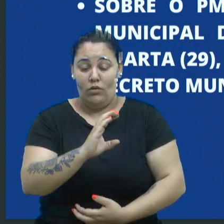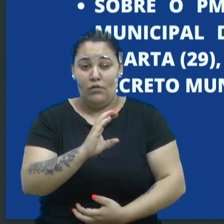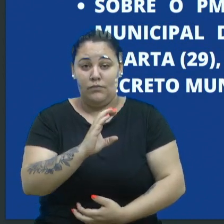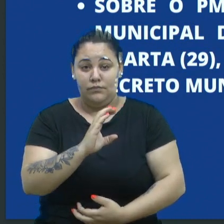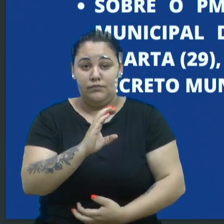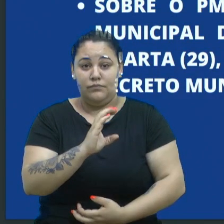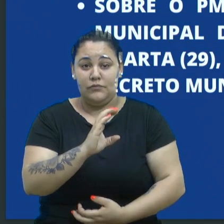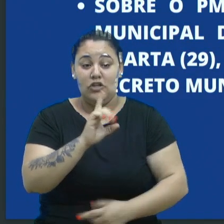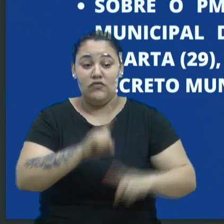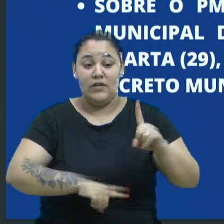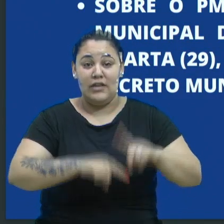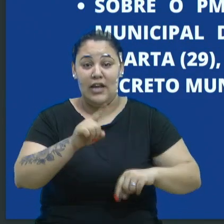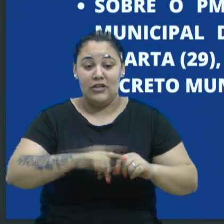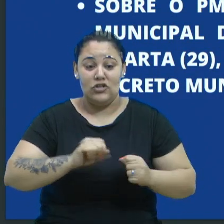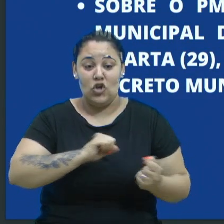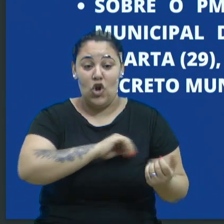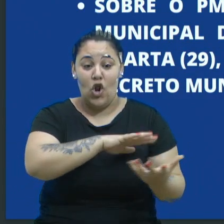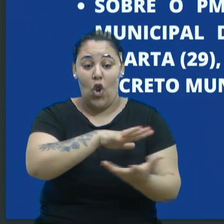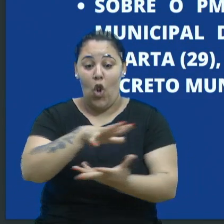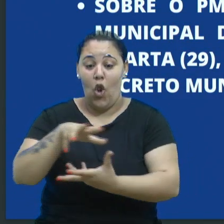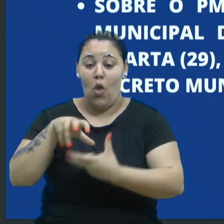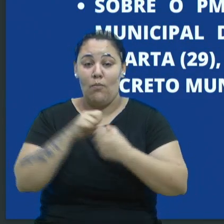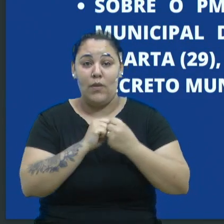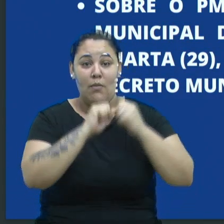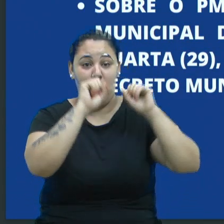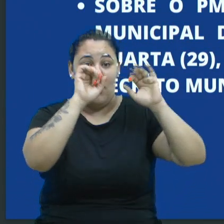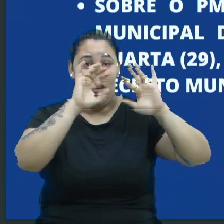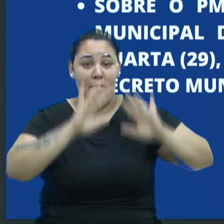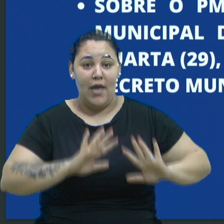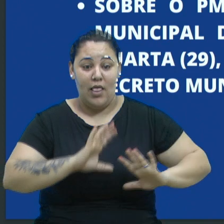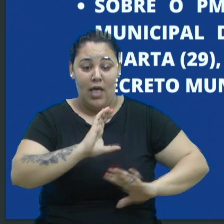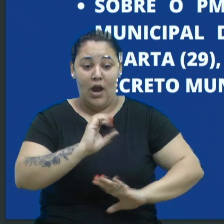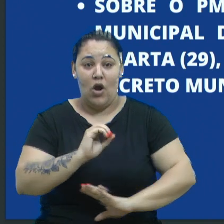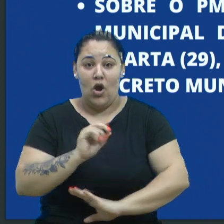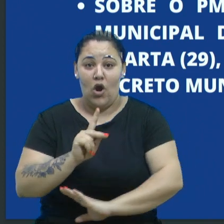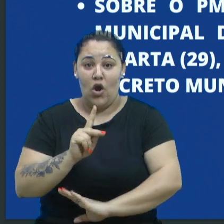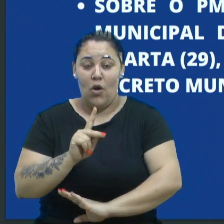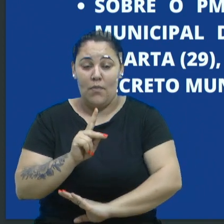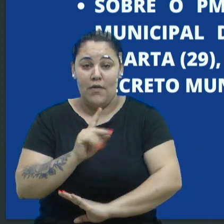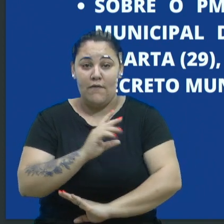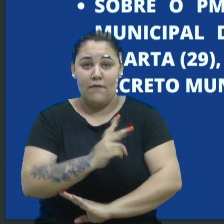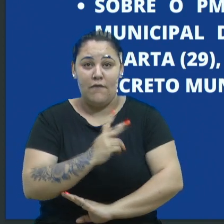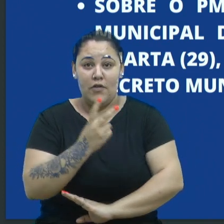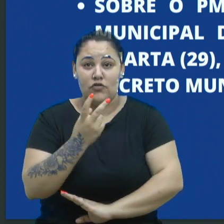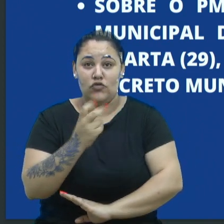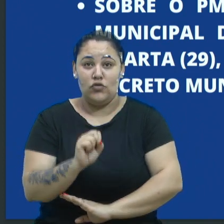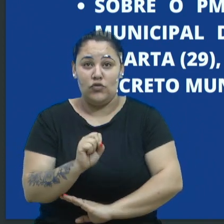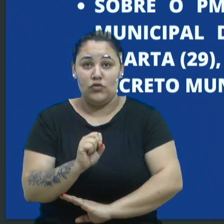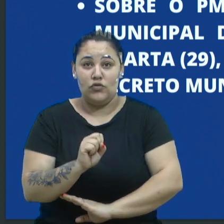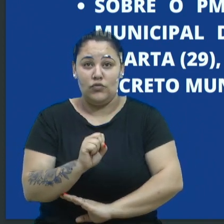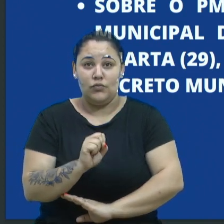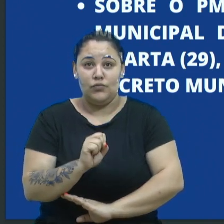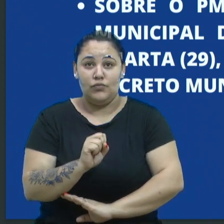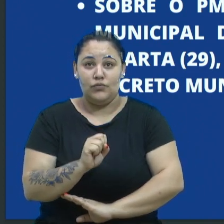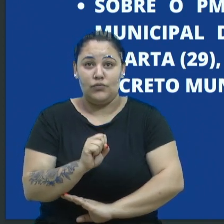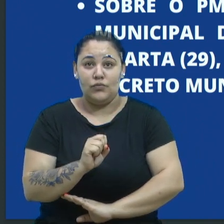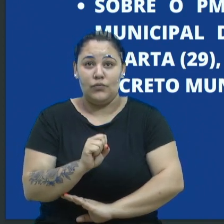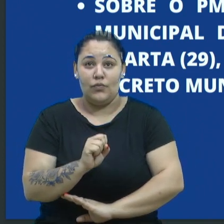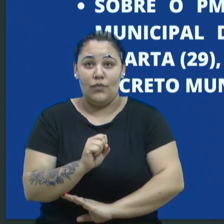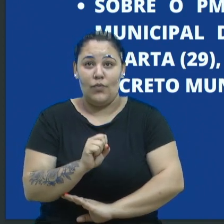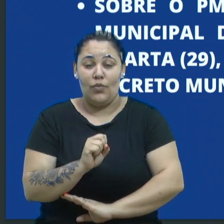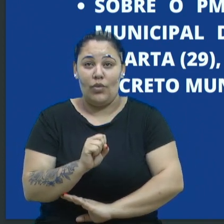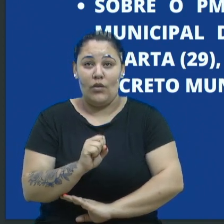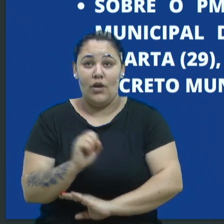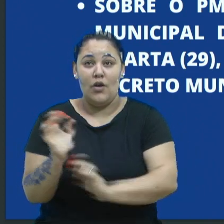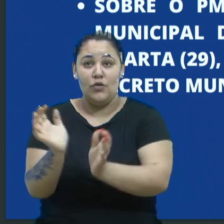globais climáticas na COP28, que é a 28ª Conferência do Clima da